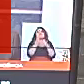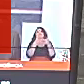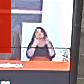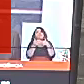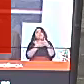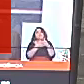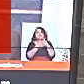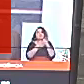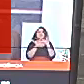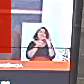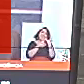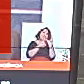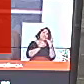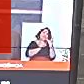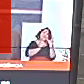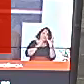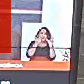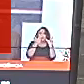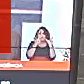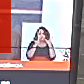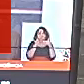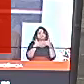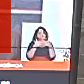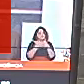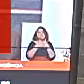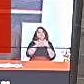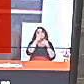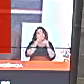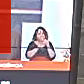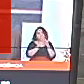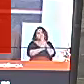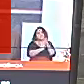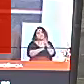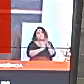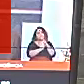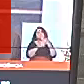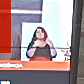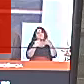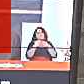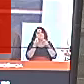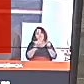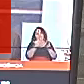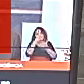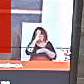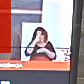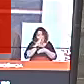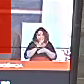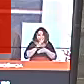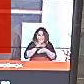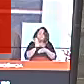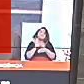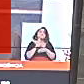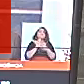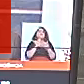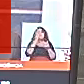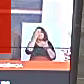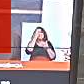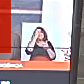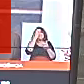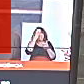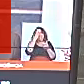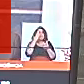A gente sabe que a lei ela traz uma série de requisitos, né, e que muitas vezes isso deixa o